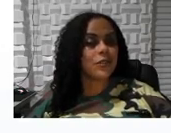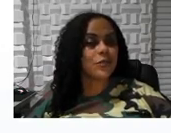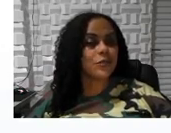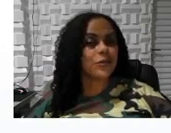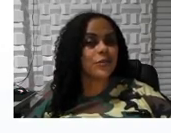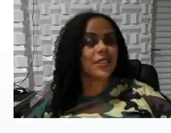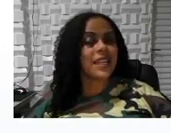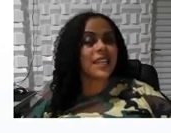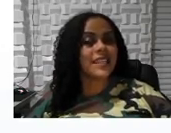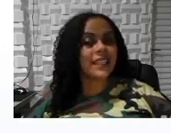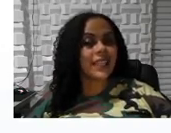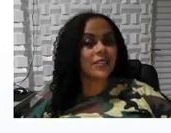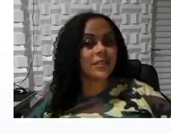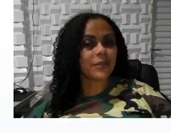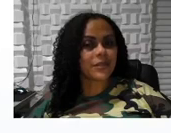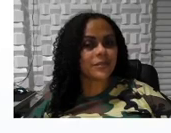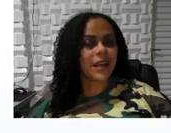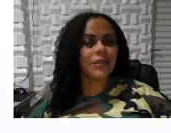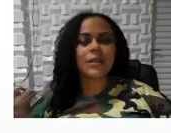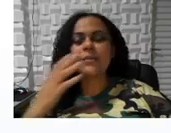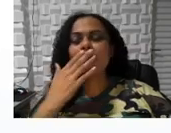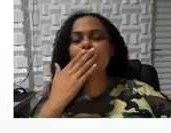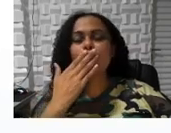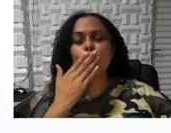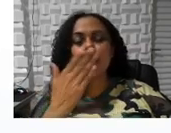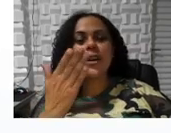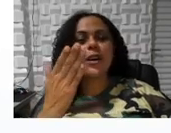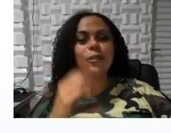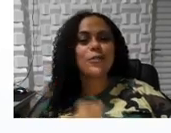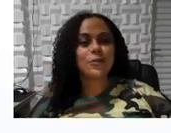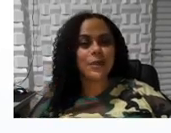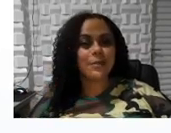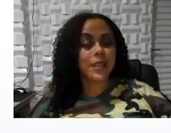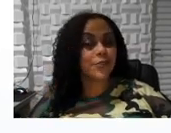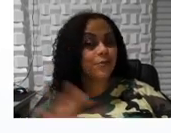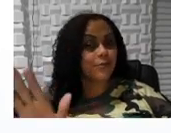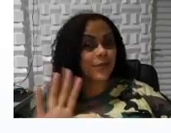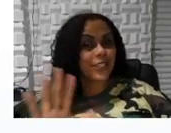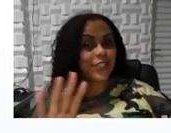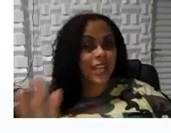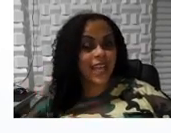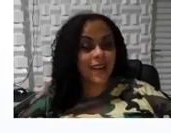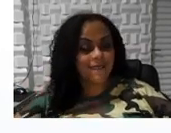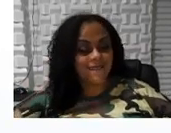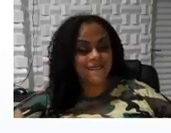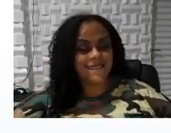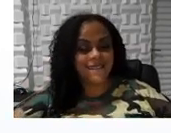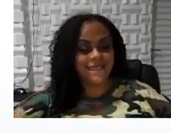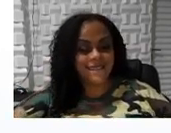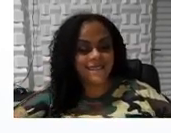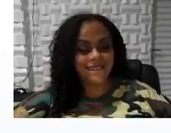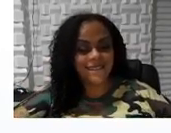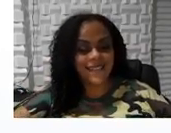Bons estudos e até nossa próxima aula. Um super beijo. Tchau!